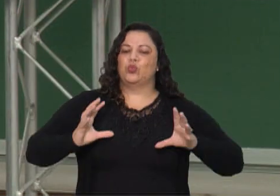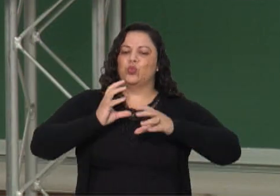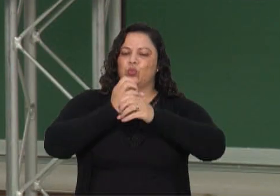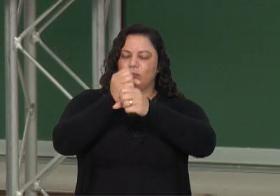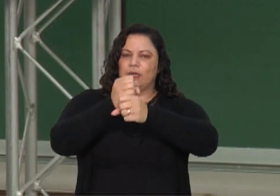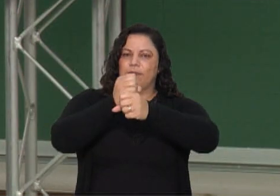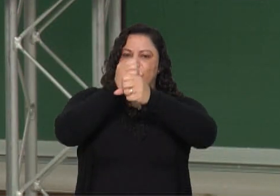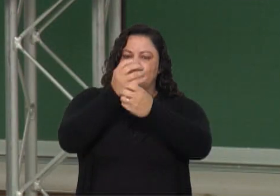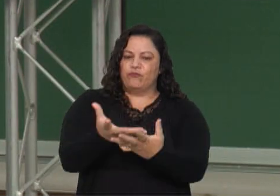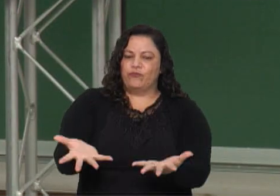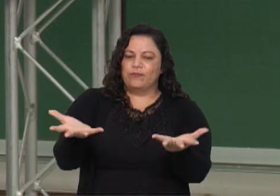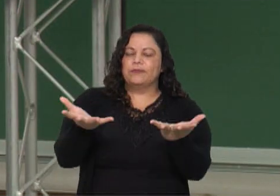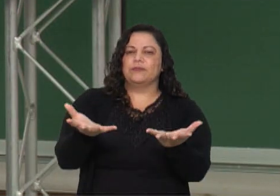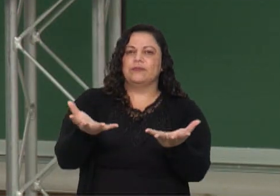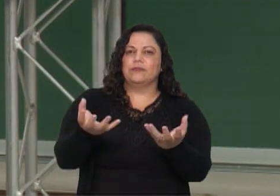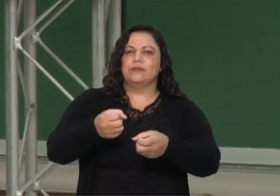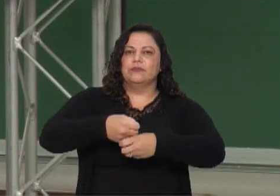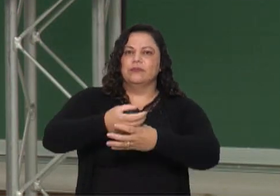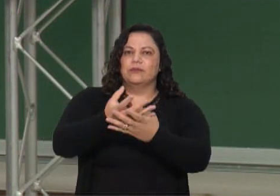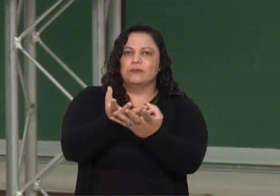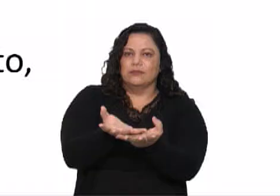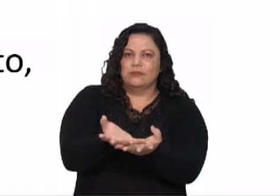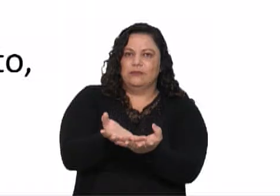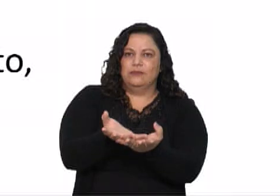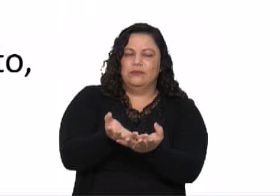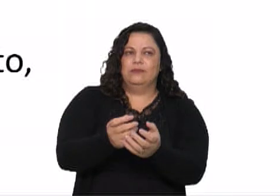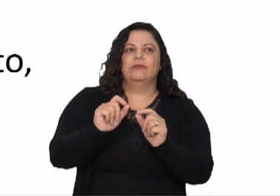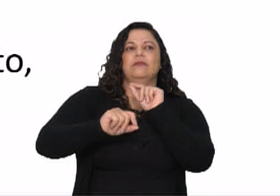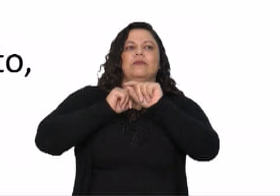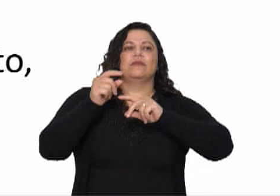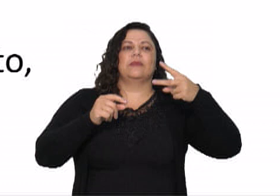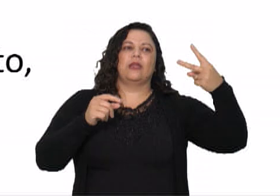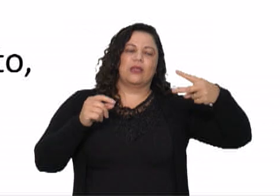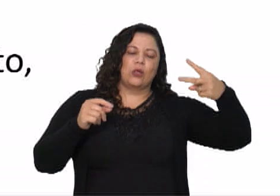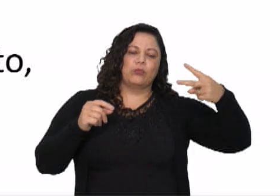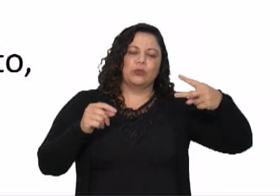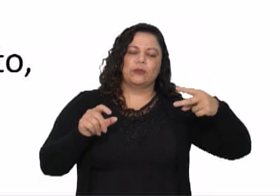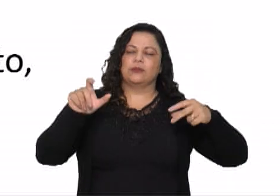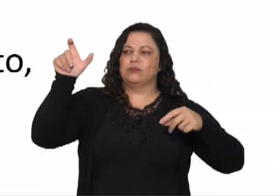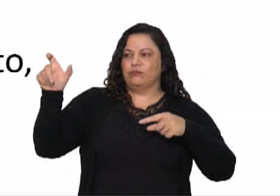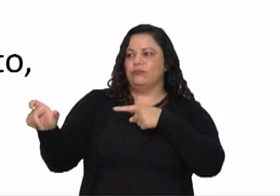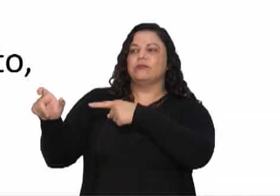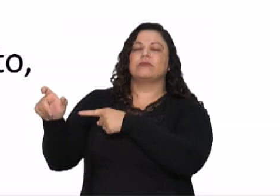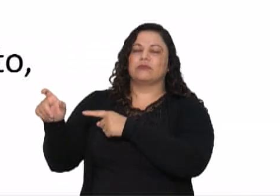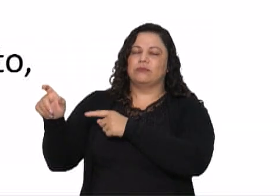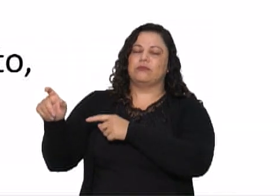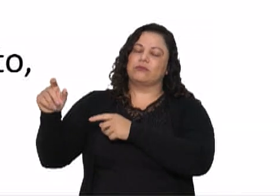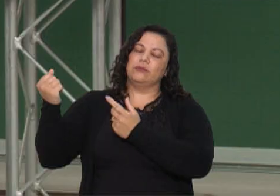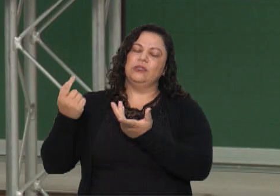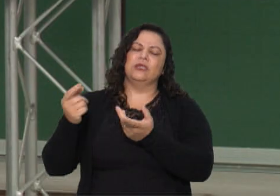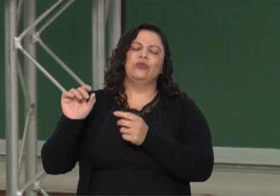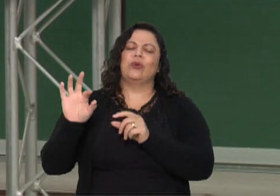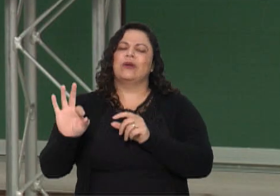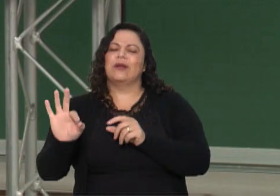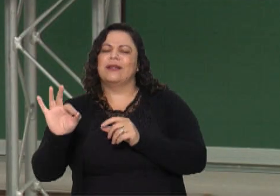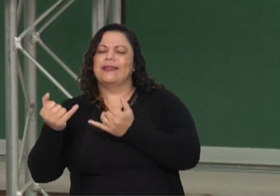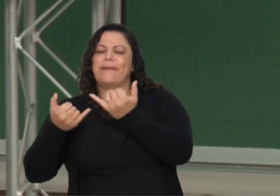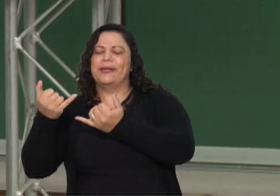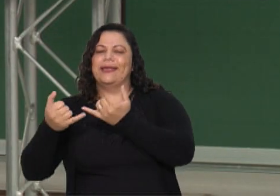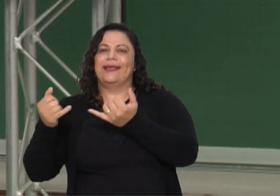sobre a mesa e soltar, certo? Segunda, o jogador vai tirando os palitinhos sem